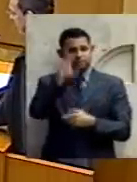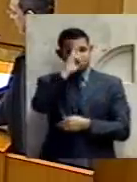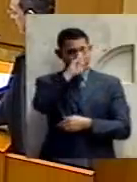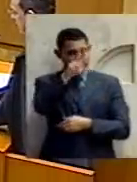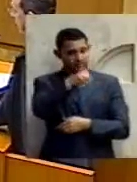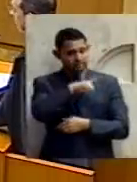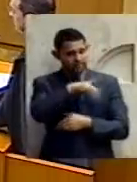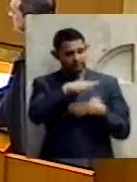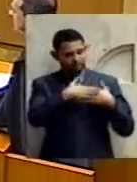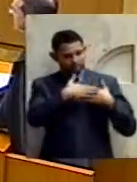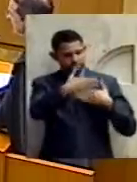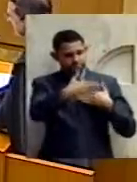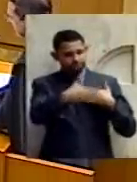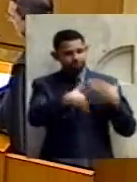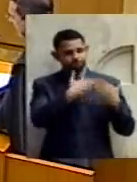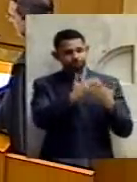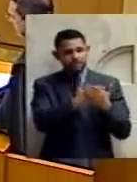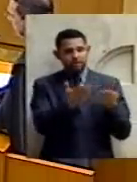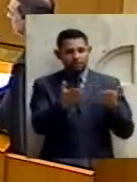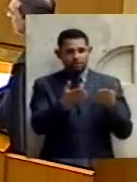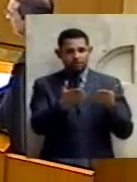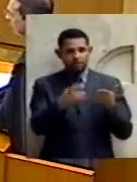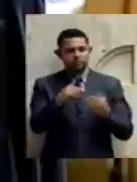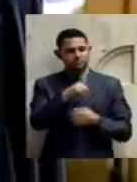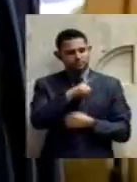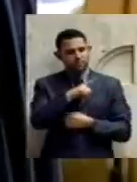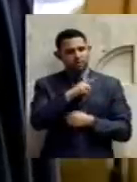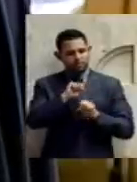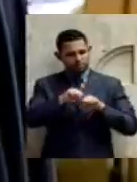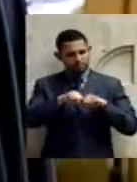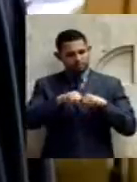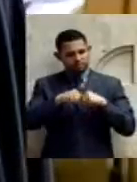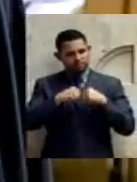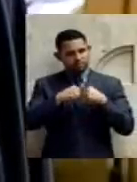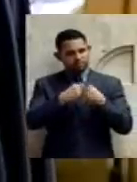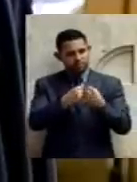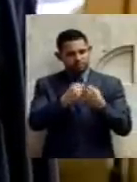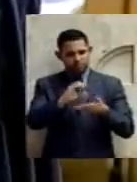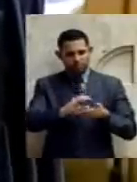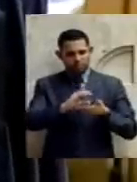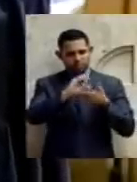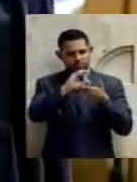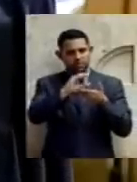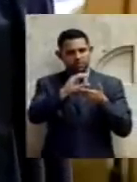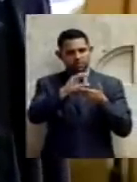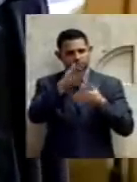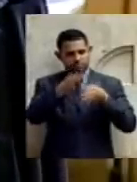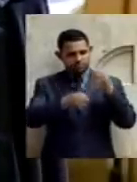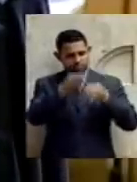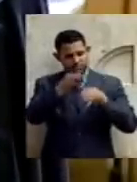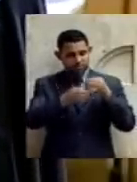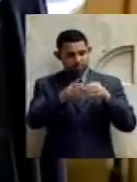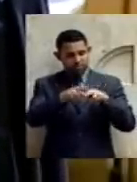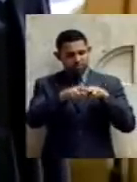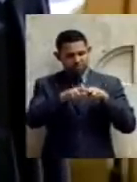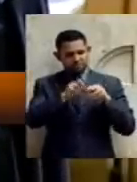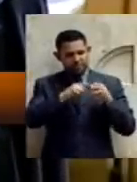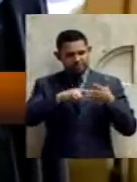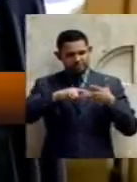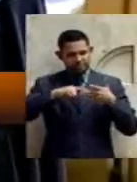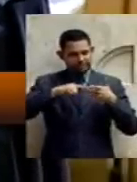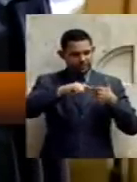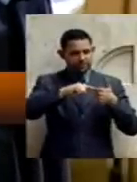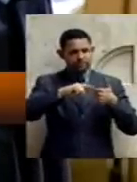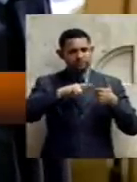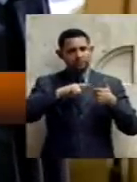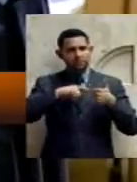de enfrentar e que passa, necessariamente, pelo fortalecimento do Conselho Nacional de Justiça. Para esta e outras tarefas,